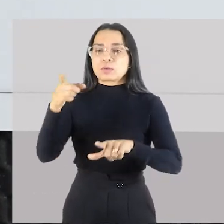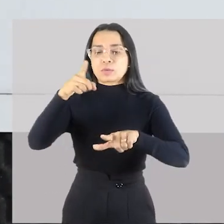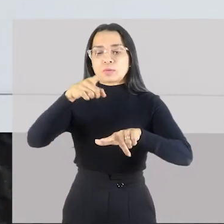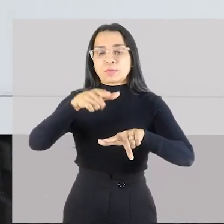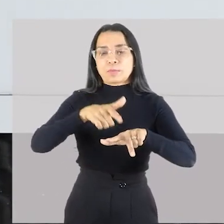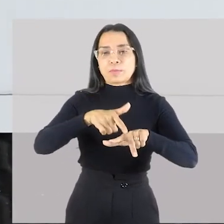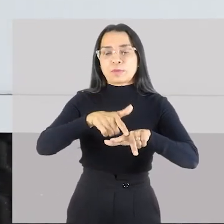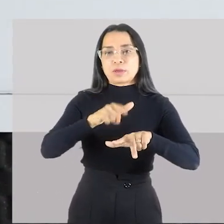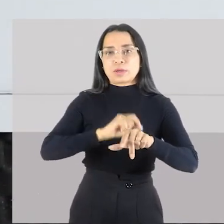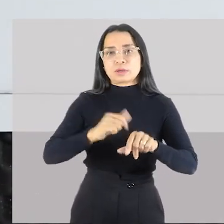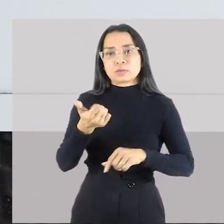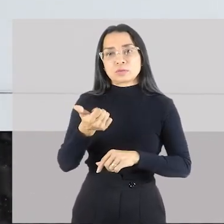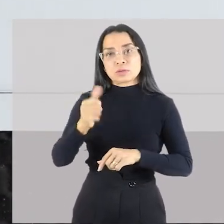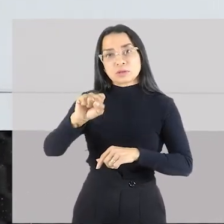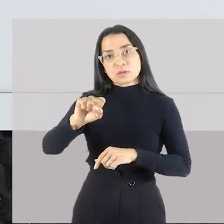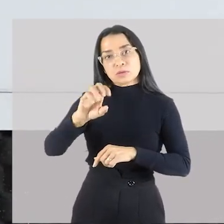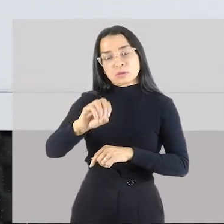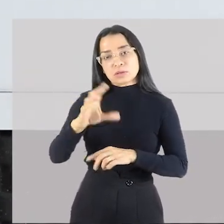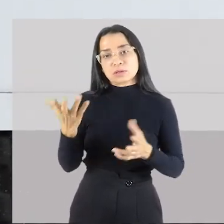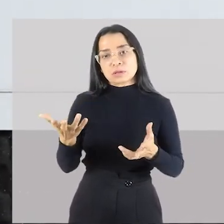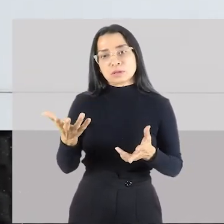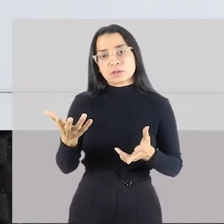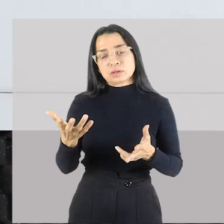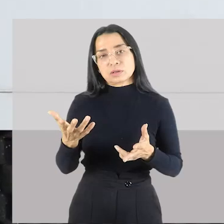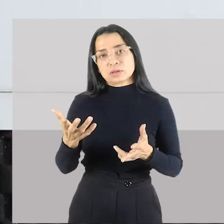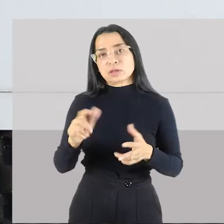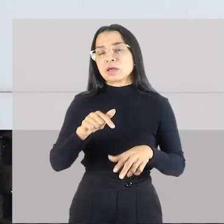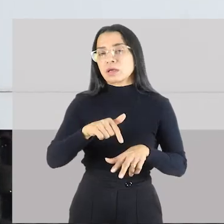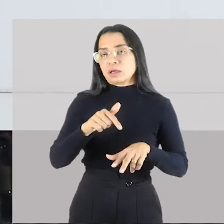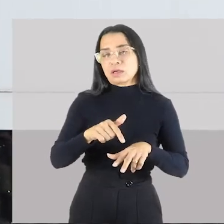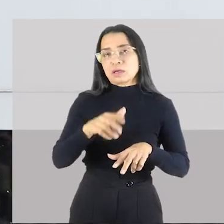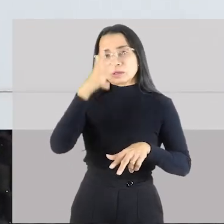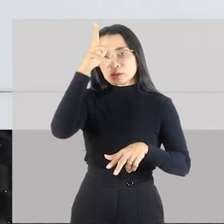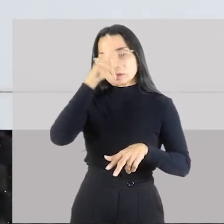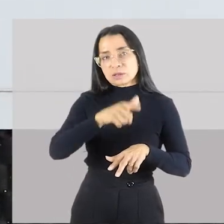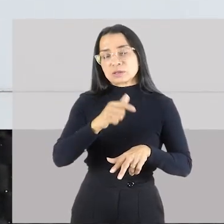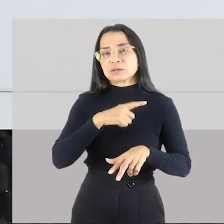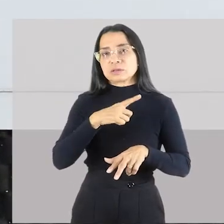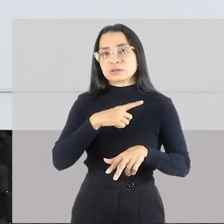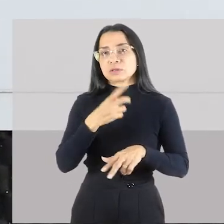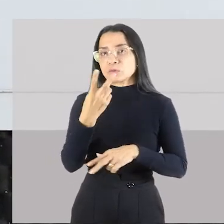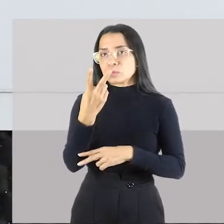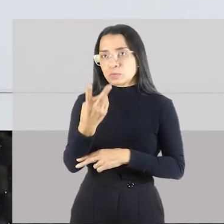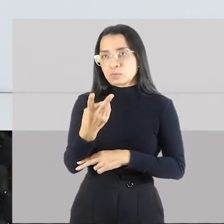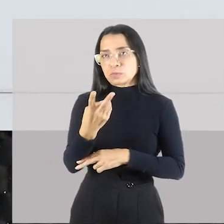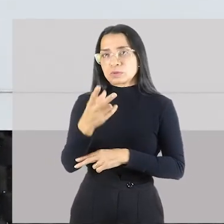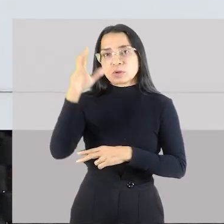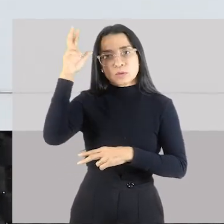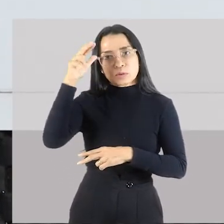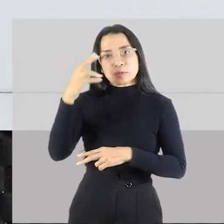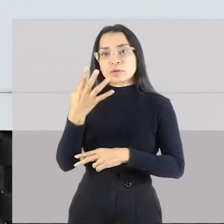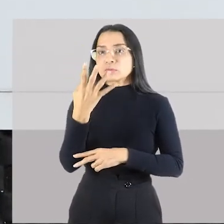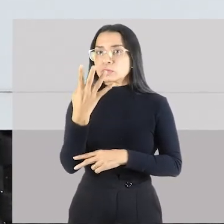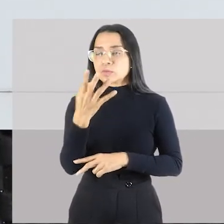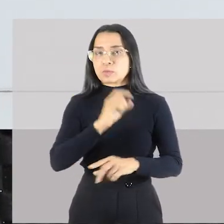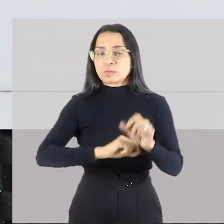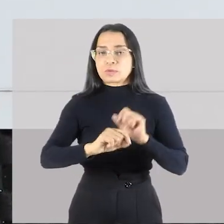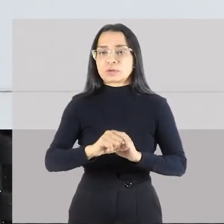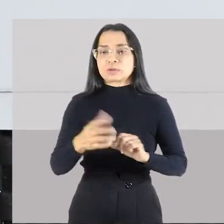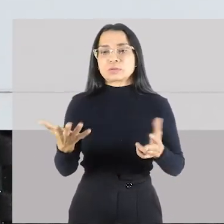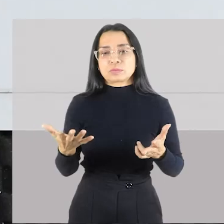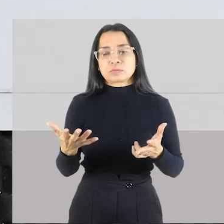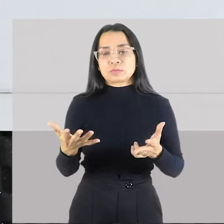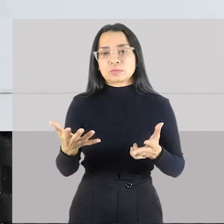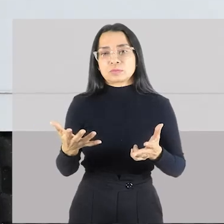Olha, são 180 pés. Acontece que as galinhas têm 2 e os cavalos têm 4. Então, para eu saber a quantidade de pés de